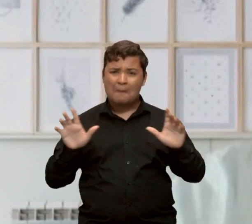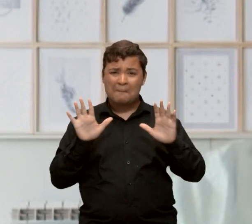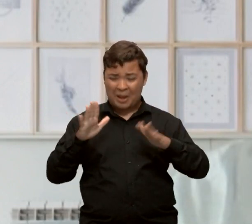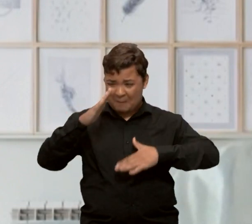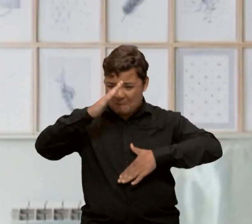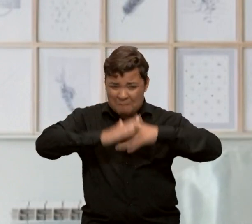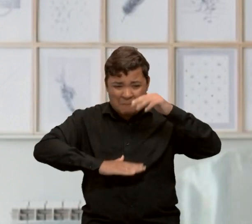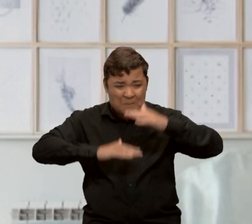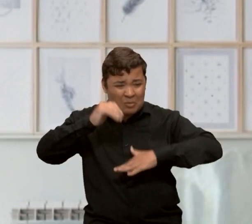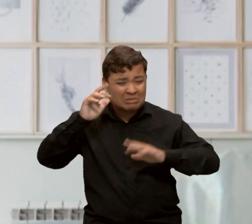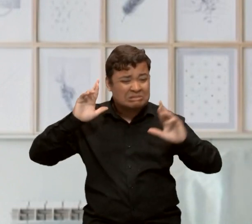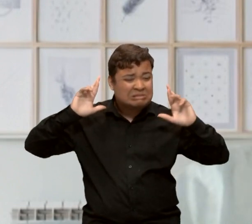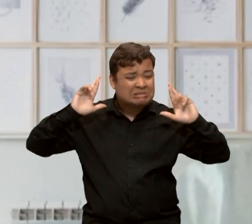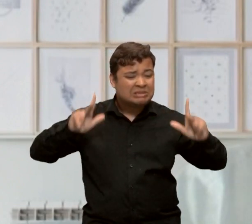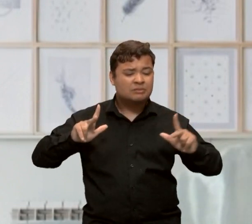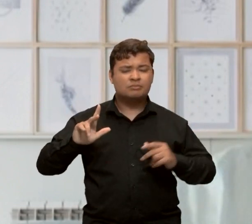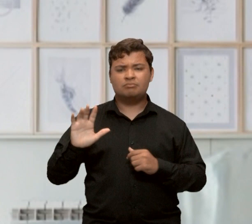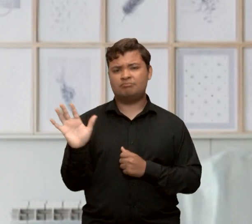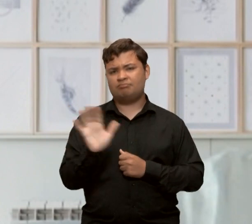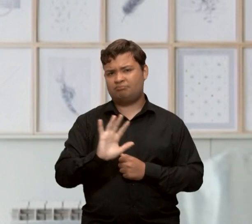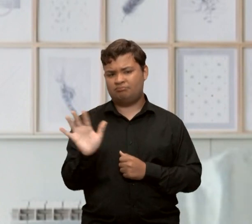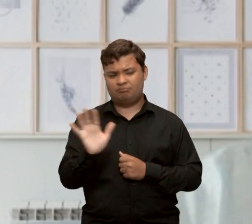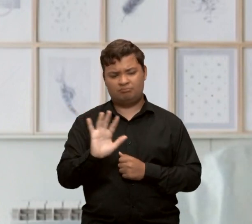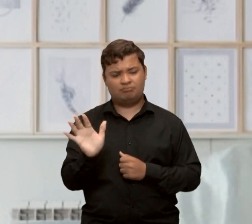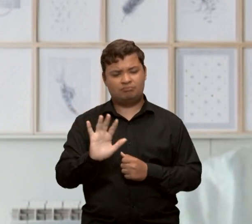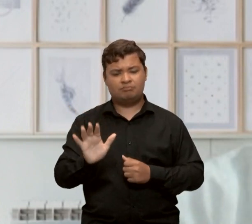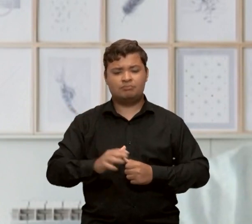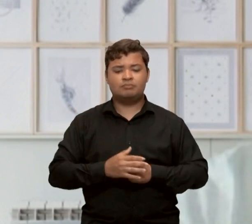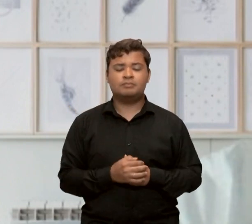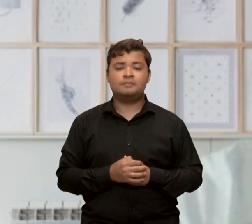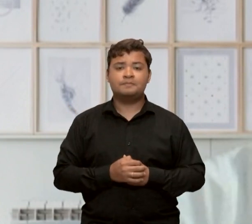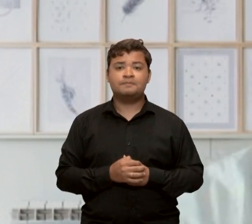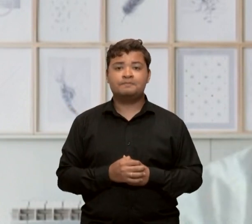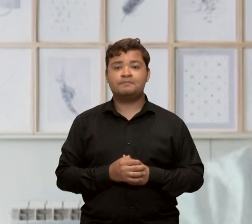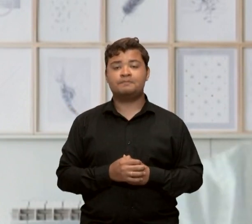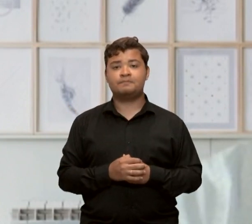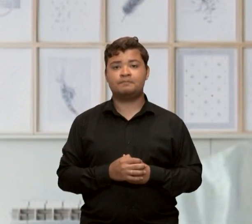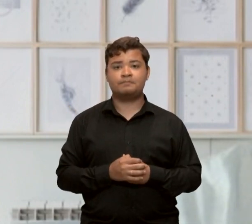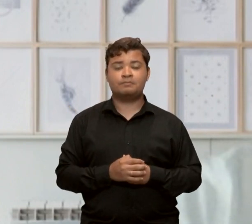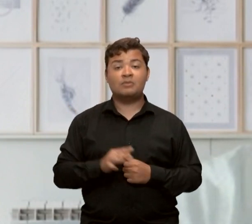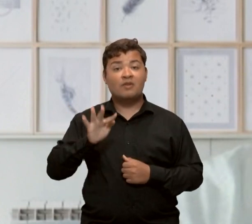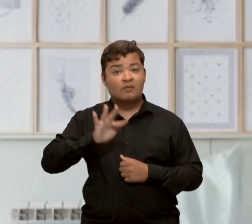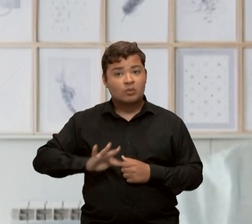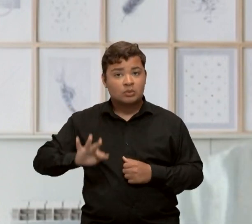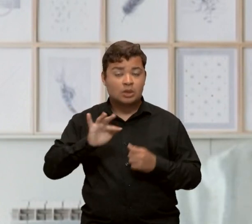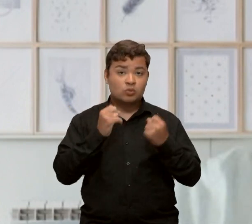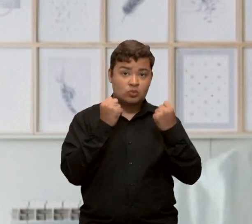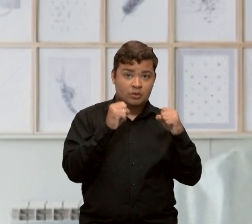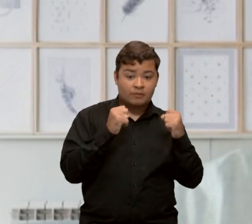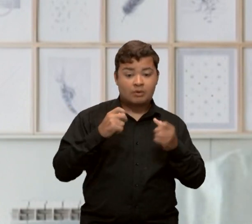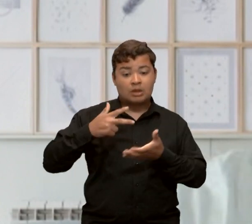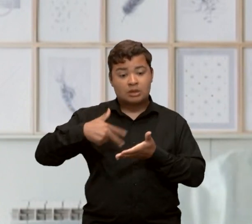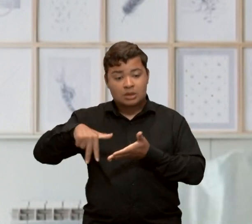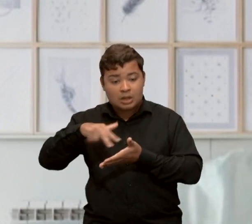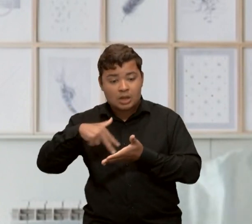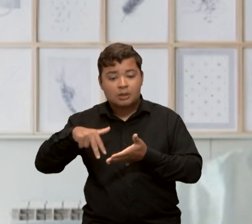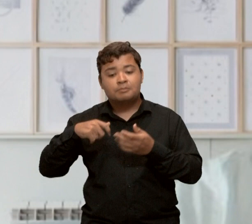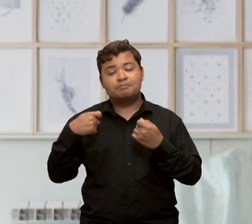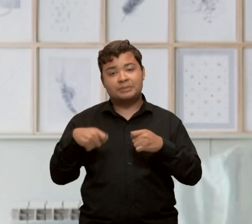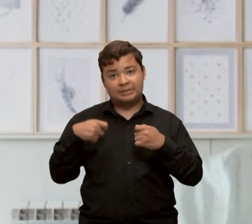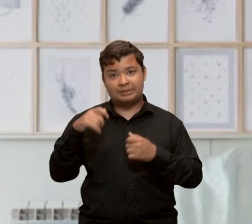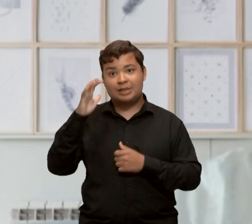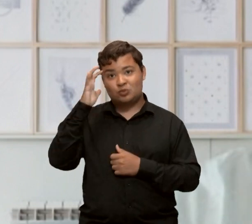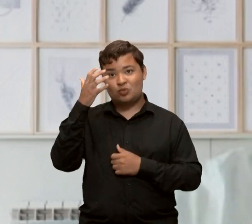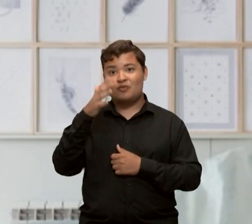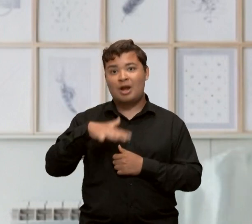profissão, né? Isso a gente tenta, no âmbito da Faculdade de Educação Física e Dança da UFG, resolver isso no campo